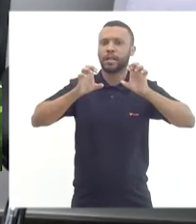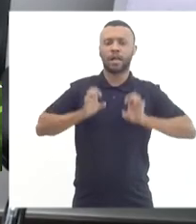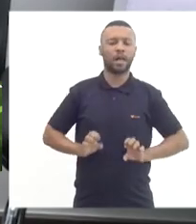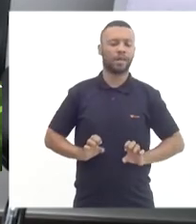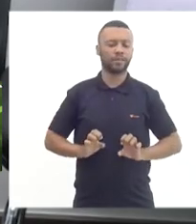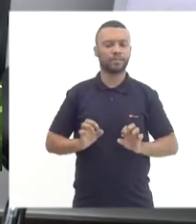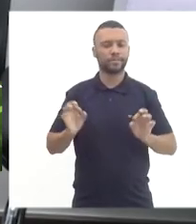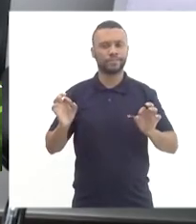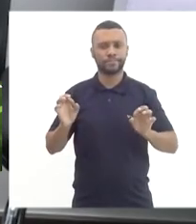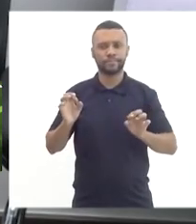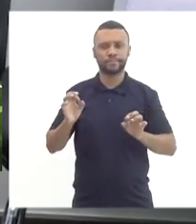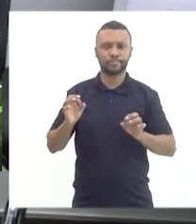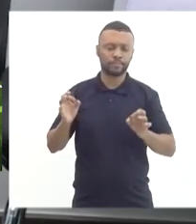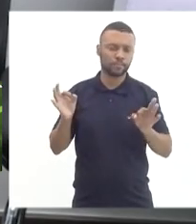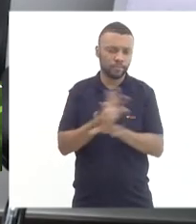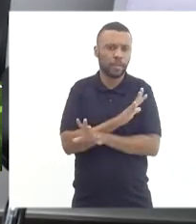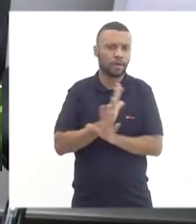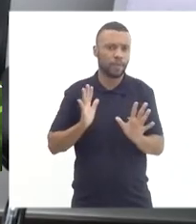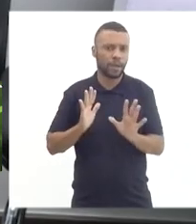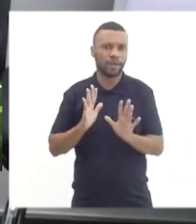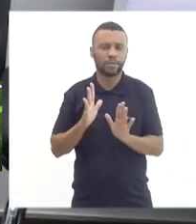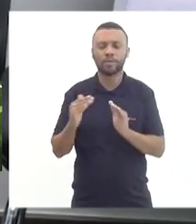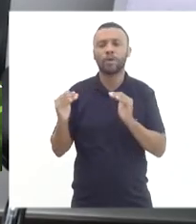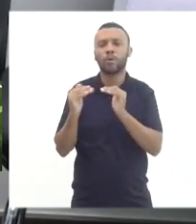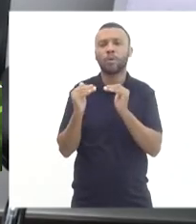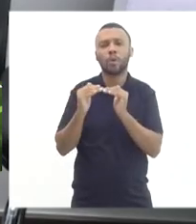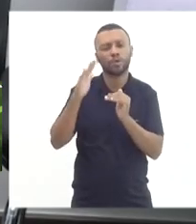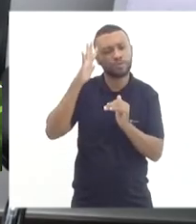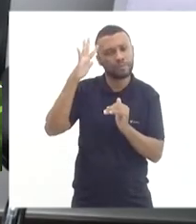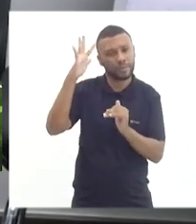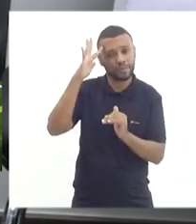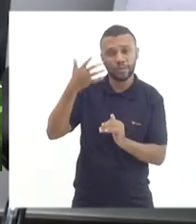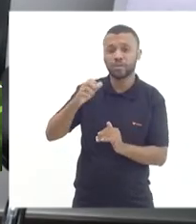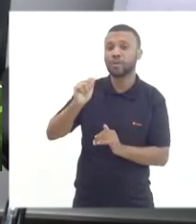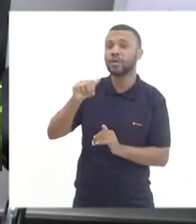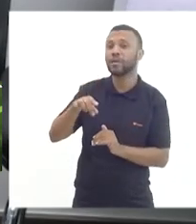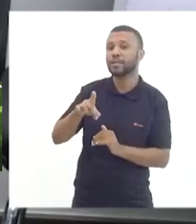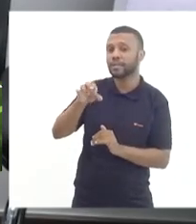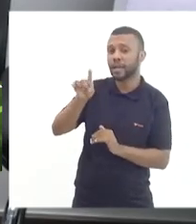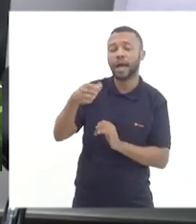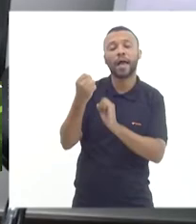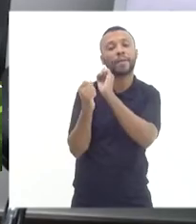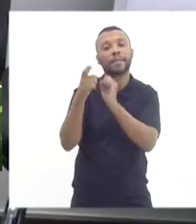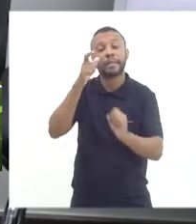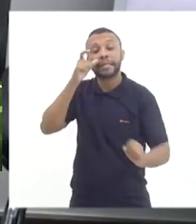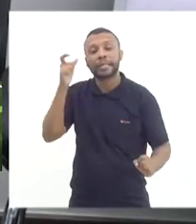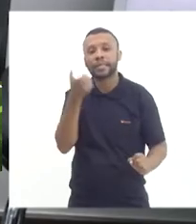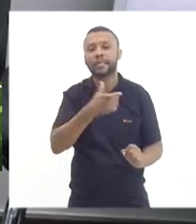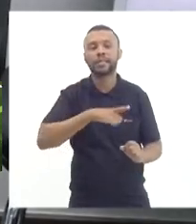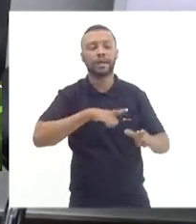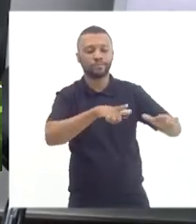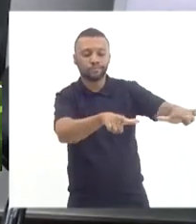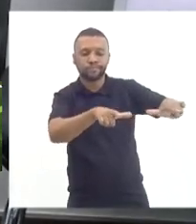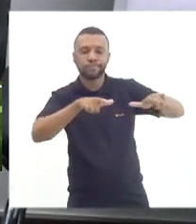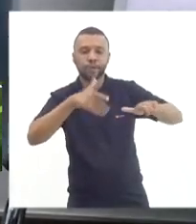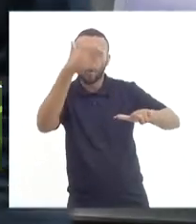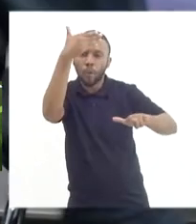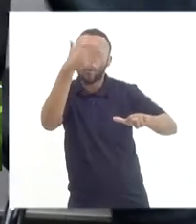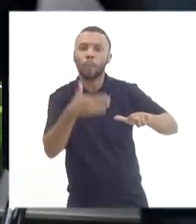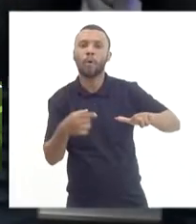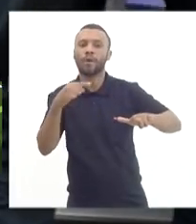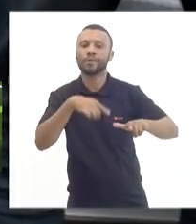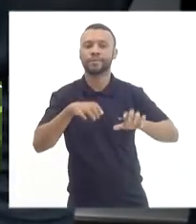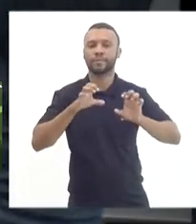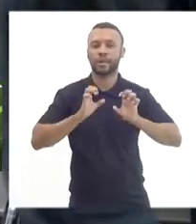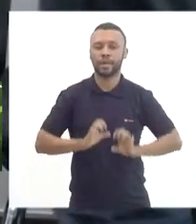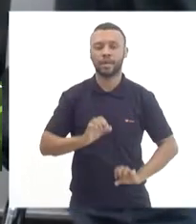até compactuo com o pensamento do doutor André, as empresas que provavelmente tenham interesse em possuir algum tipo de certificação da